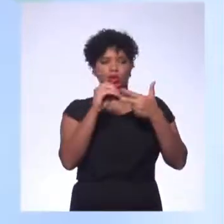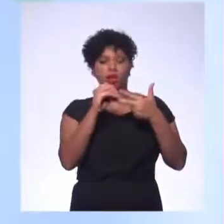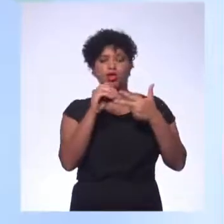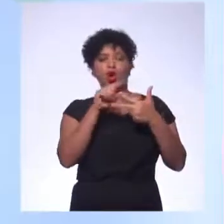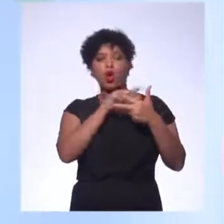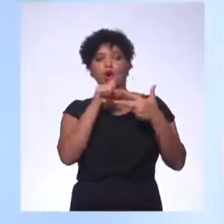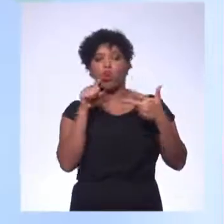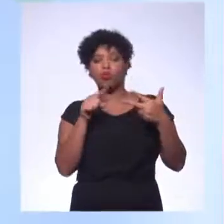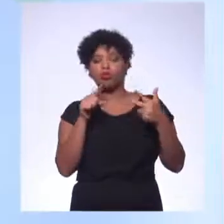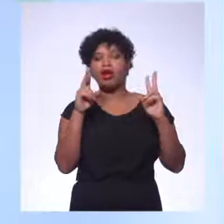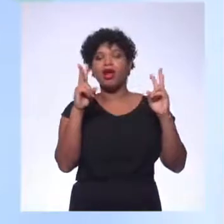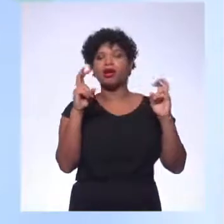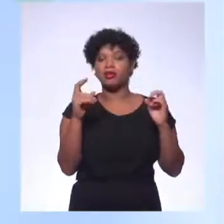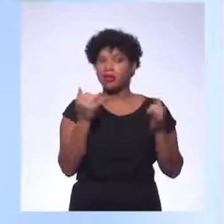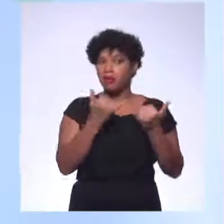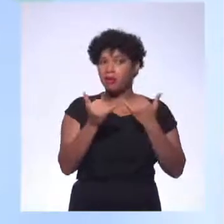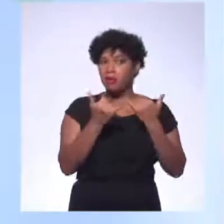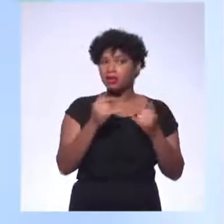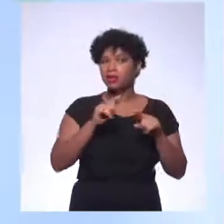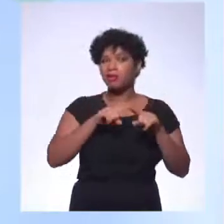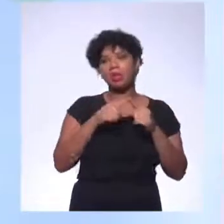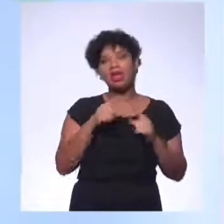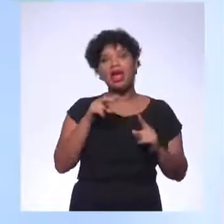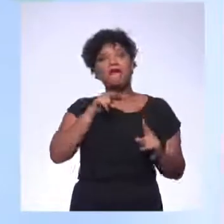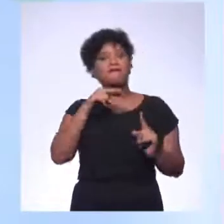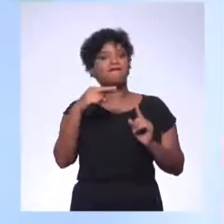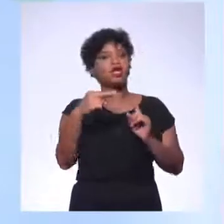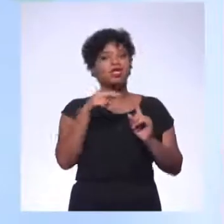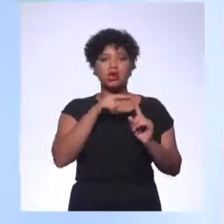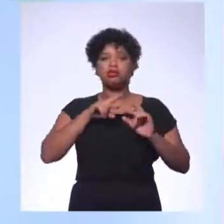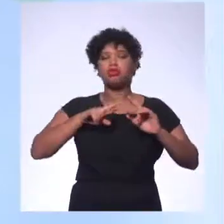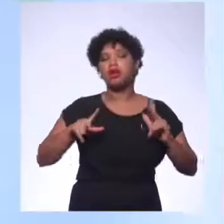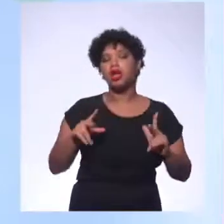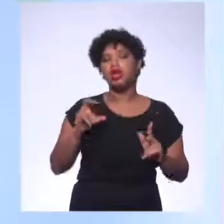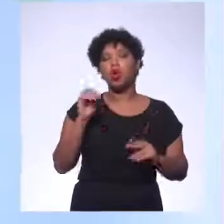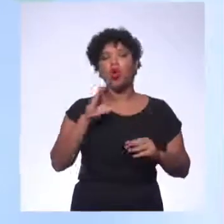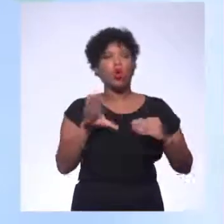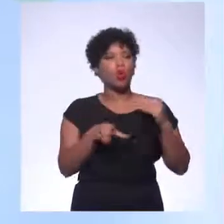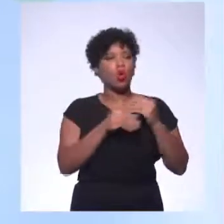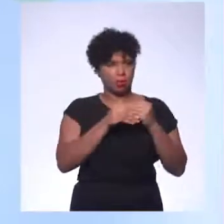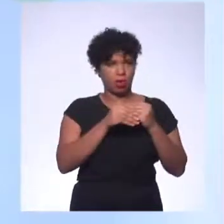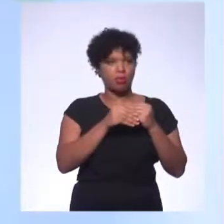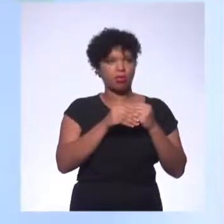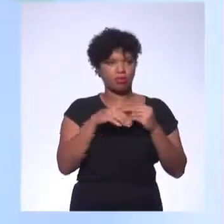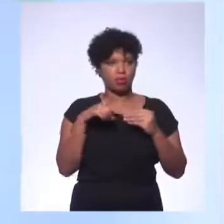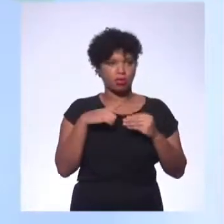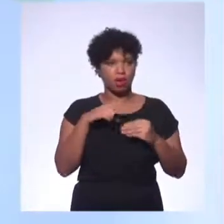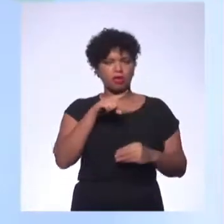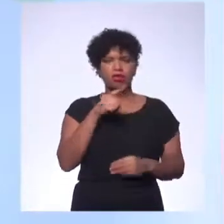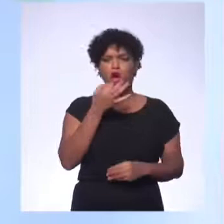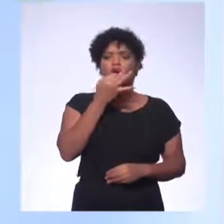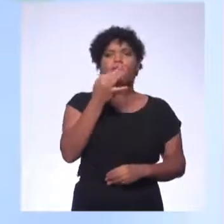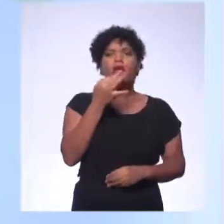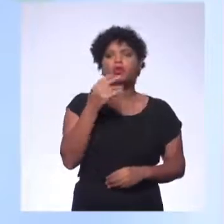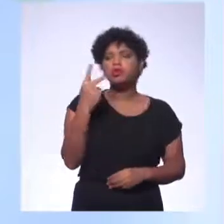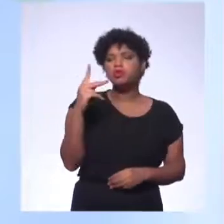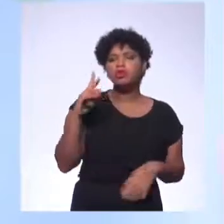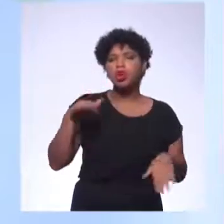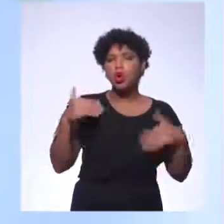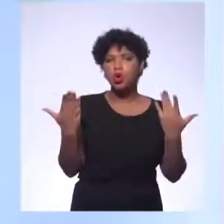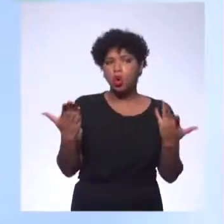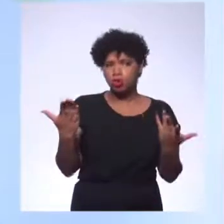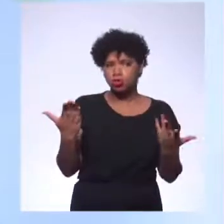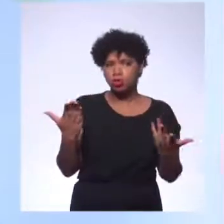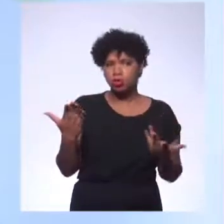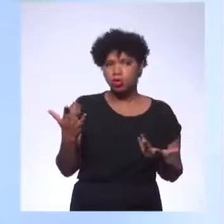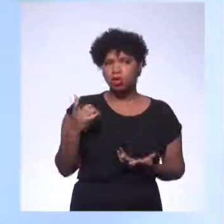assunto, às vezes até com visão diferente, ou um complementando o outro, depende da situação, e você vai se posicionar mediante aquele